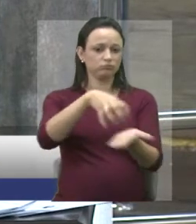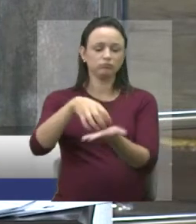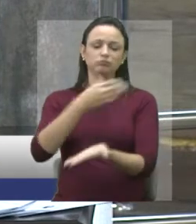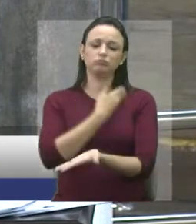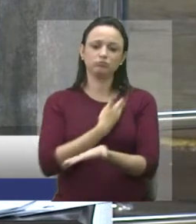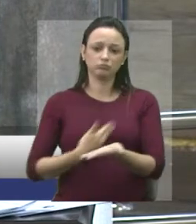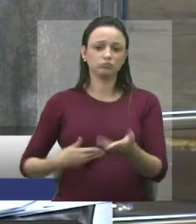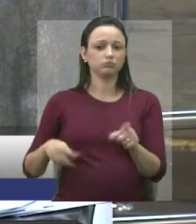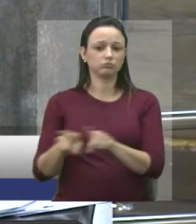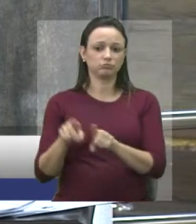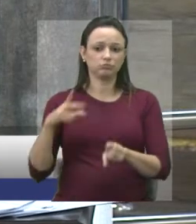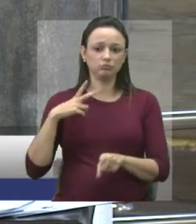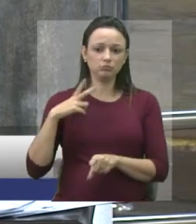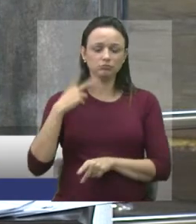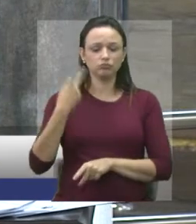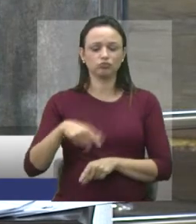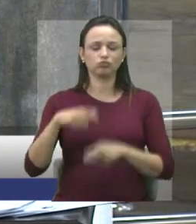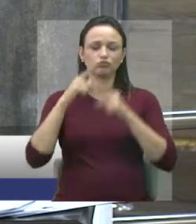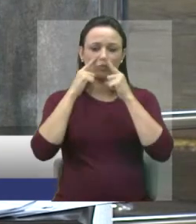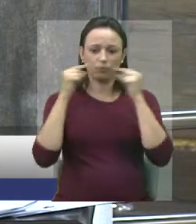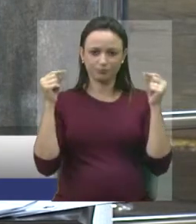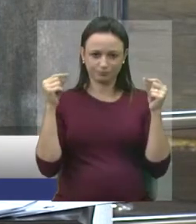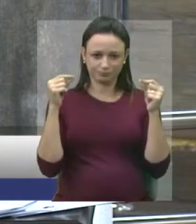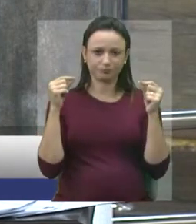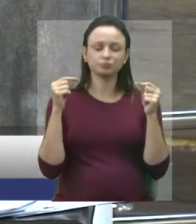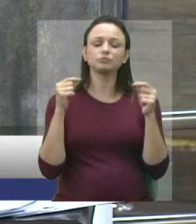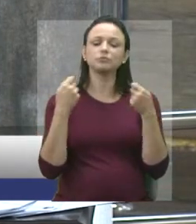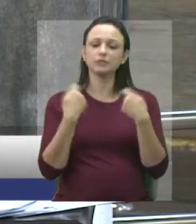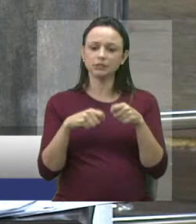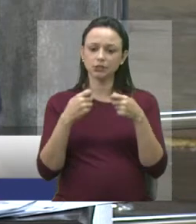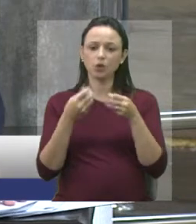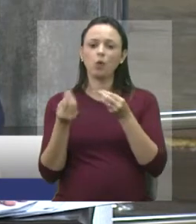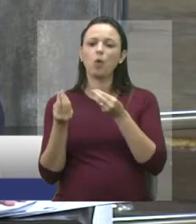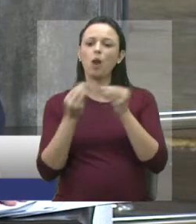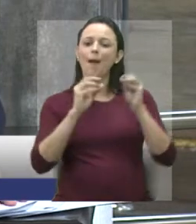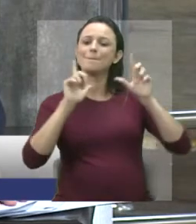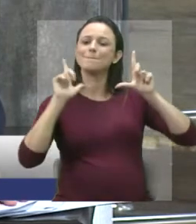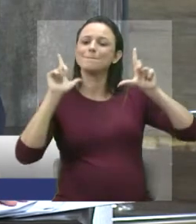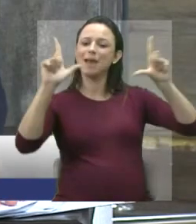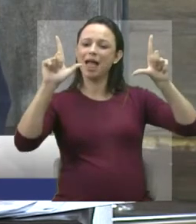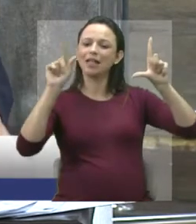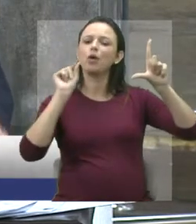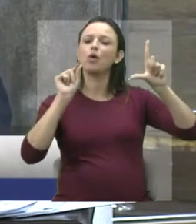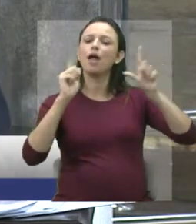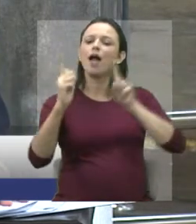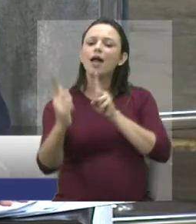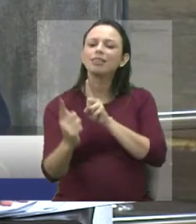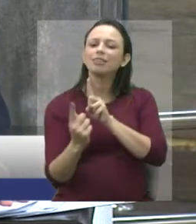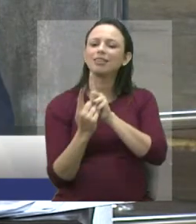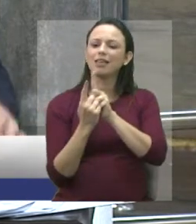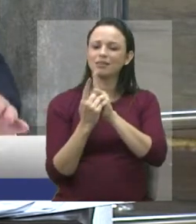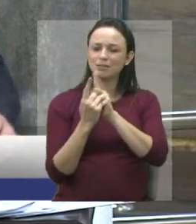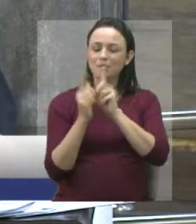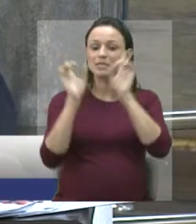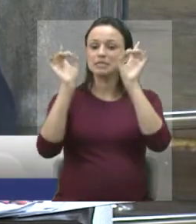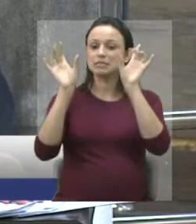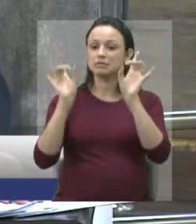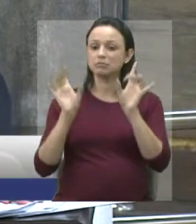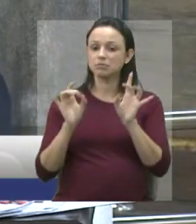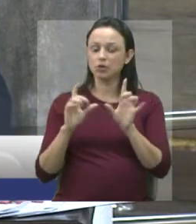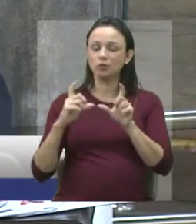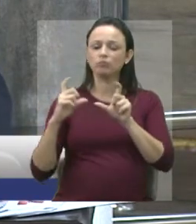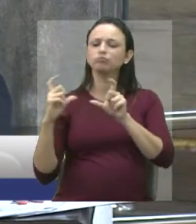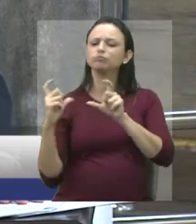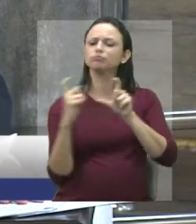privados localizados no município de Jaú a inserirem nas placas de atendimento prioritário o símbolo